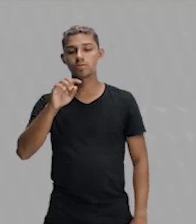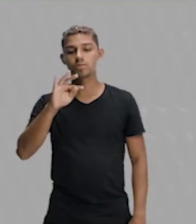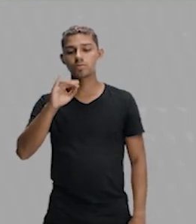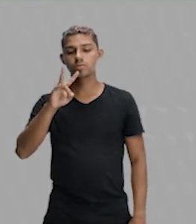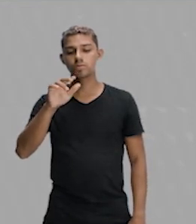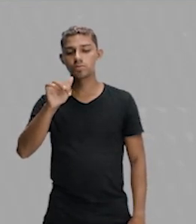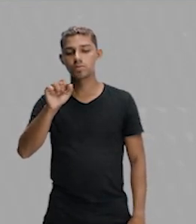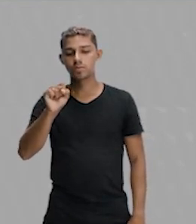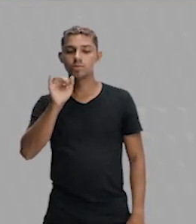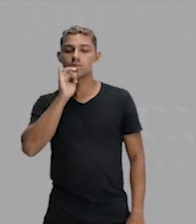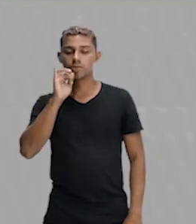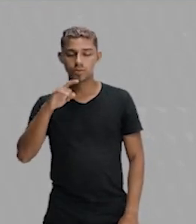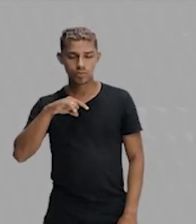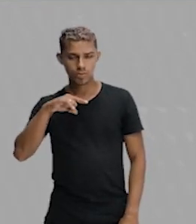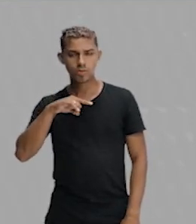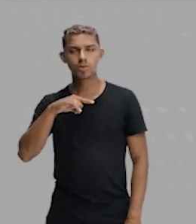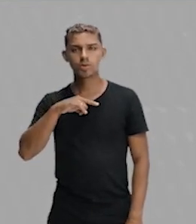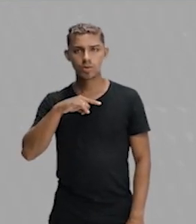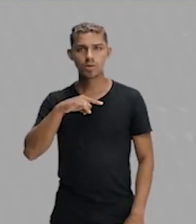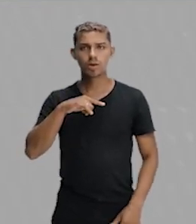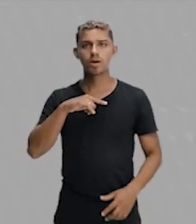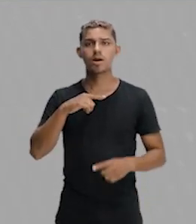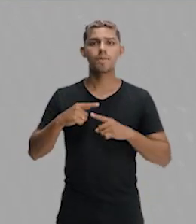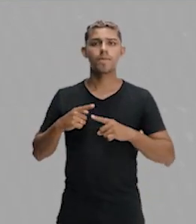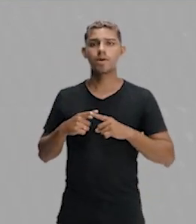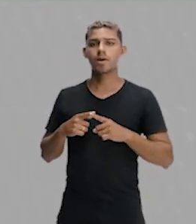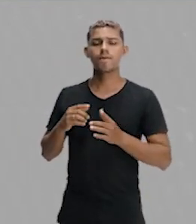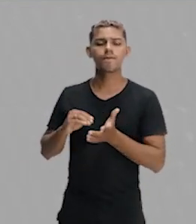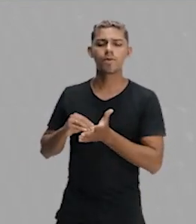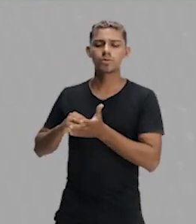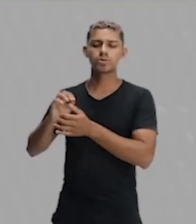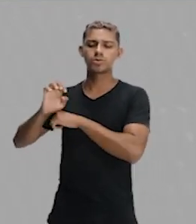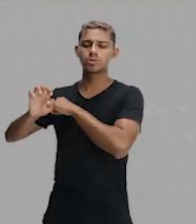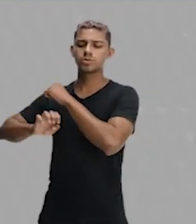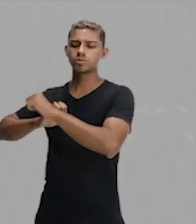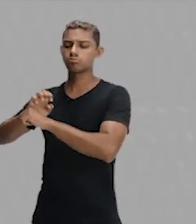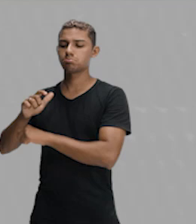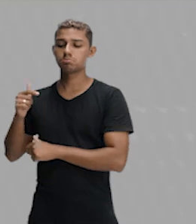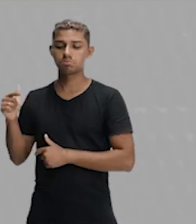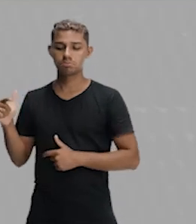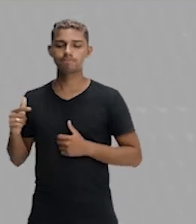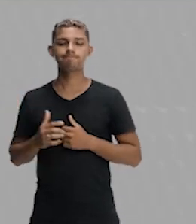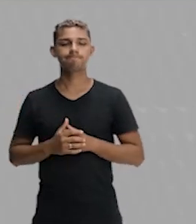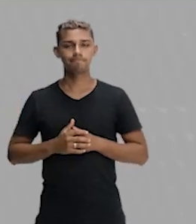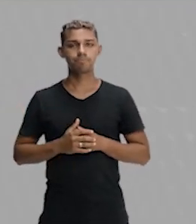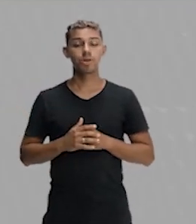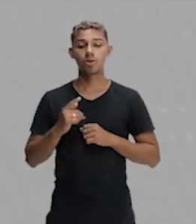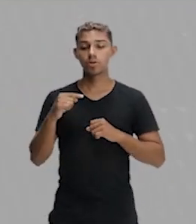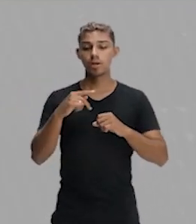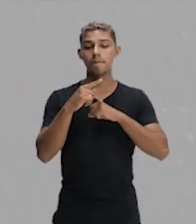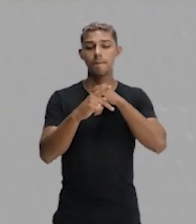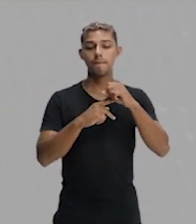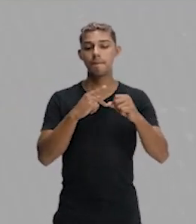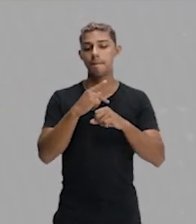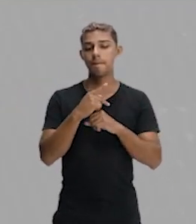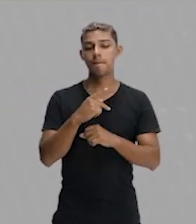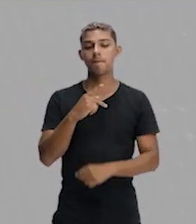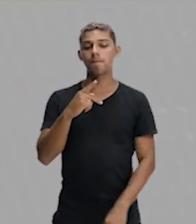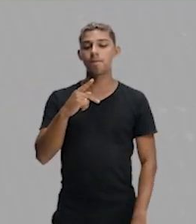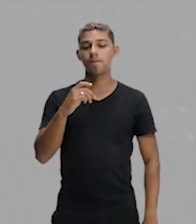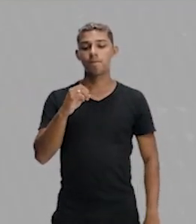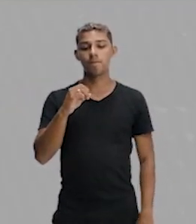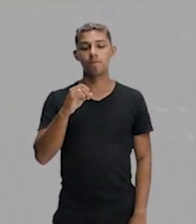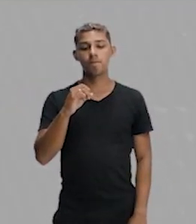positivamente, porque nele há uma falta de elétrons. Certo? Então, a partir deste condutor, nós vamos ter,